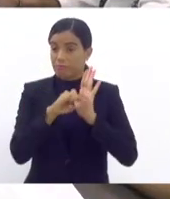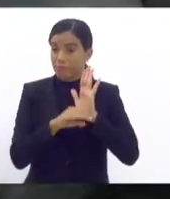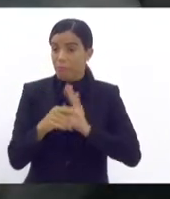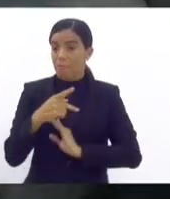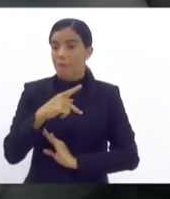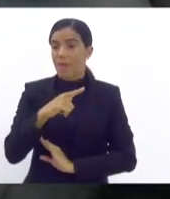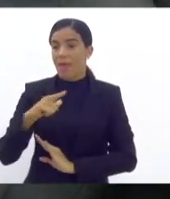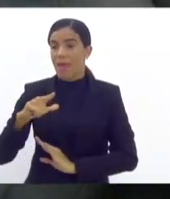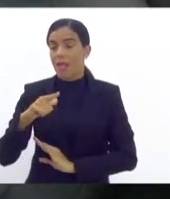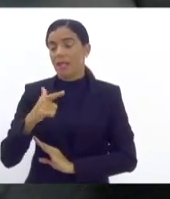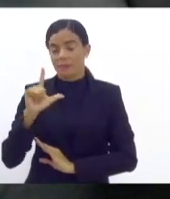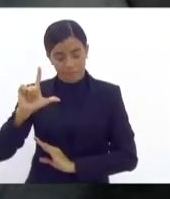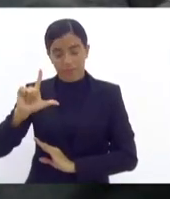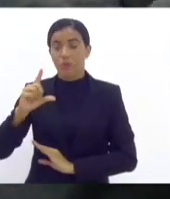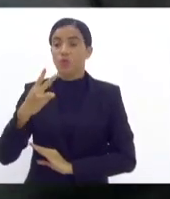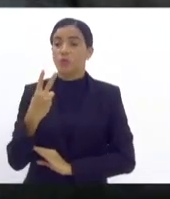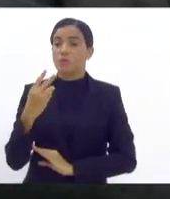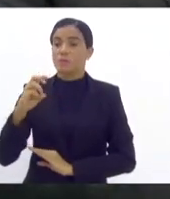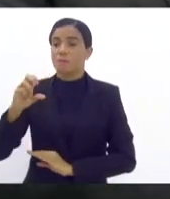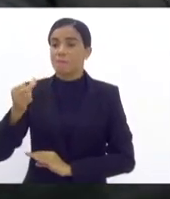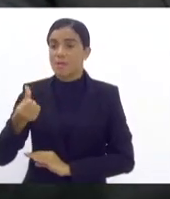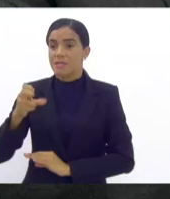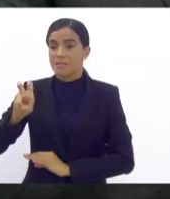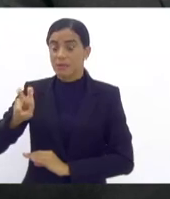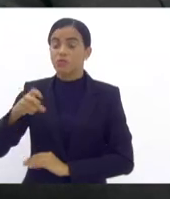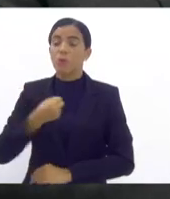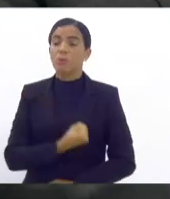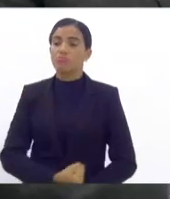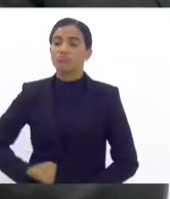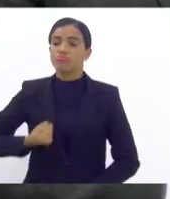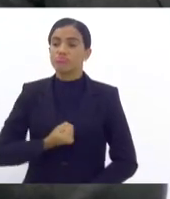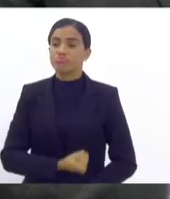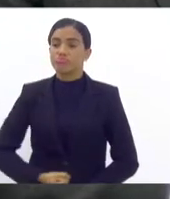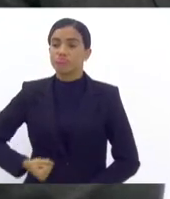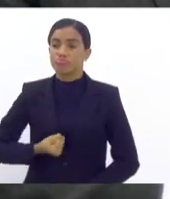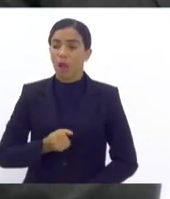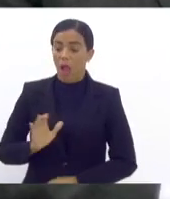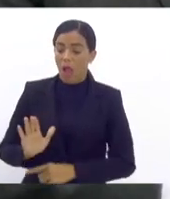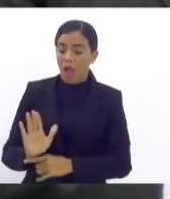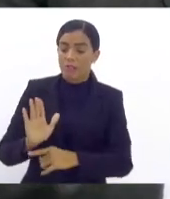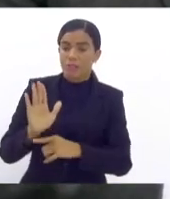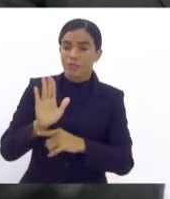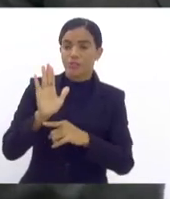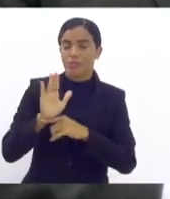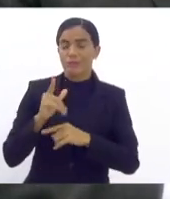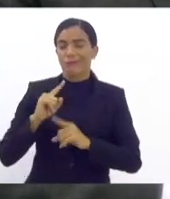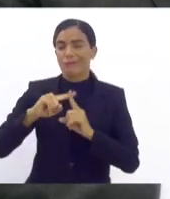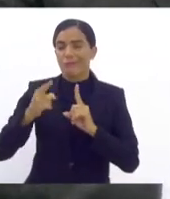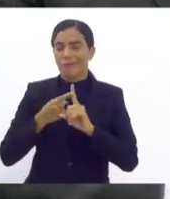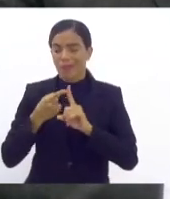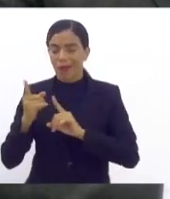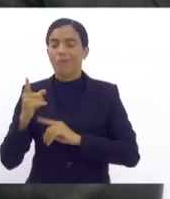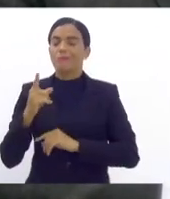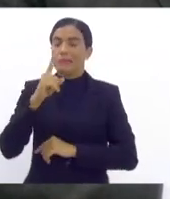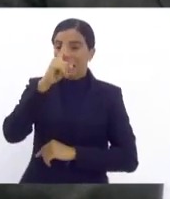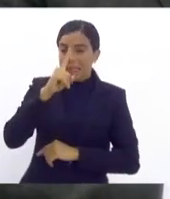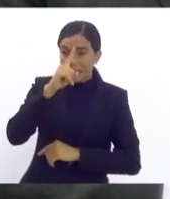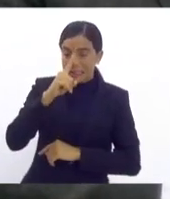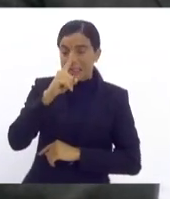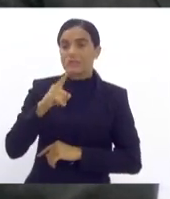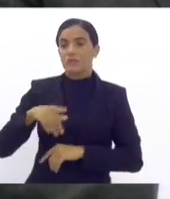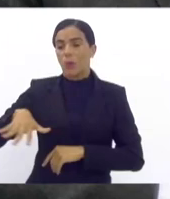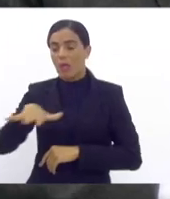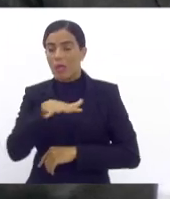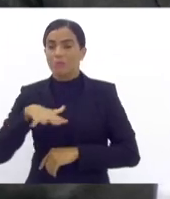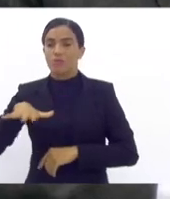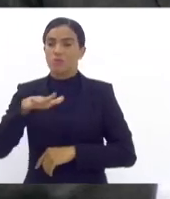de 2022, de autoria do deputado Tandy, que dispõe sobre exame de ultrassonografia morfológica na assistência pré-natal de risco habitual e de alto risco da rede pública no âmbito do